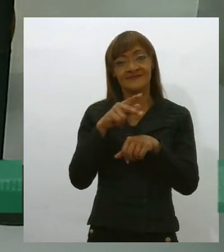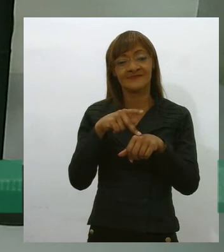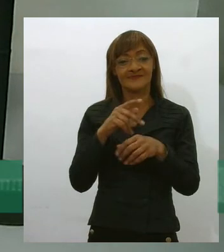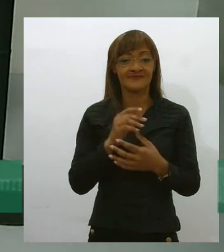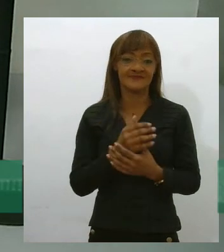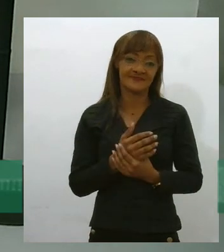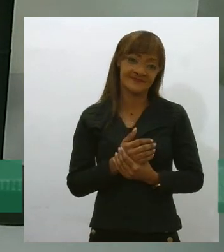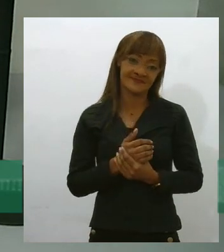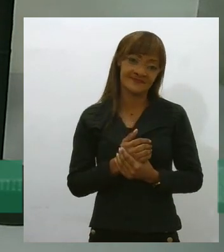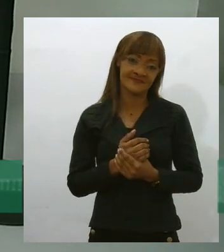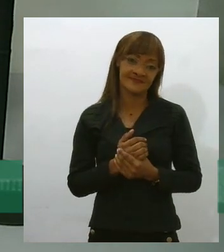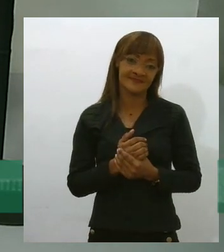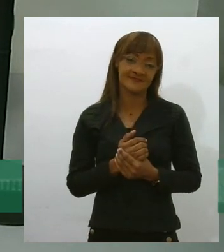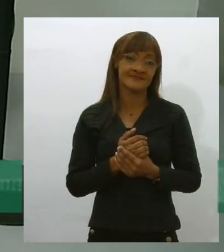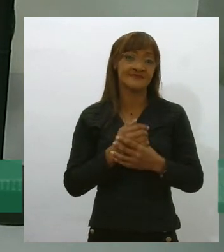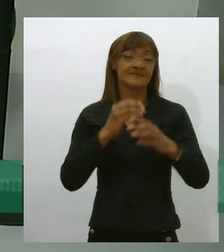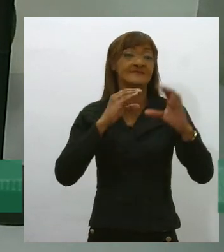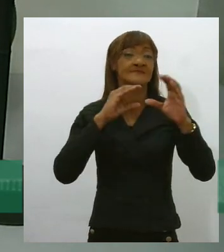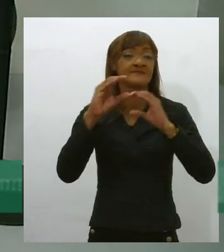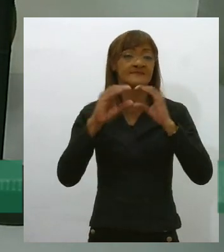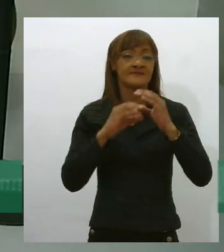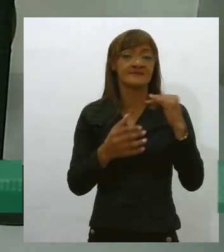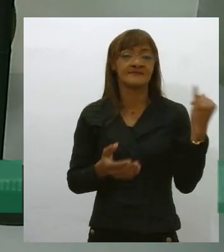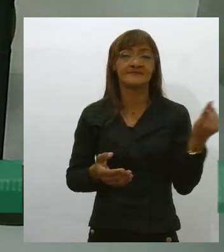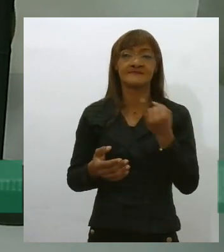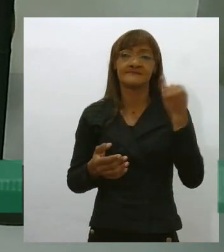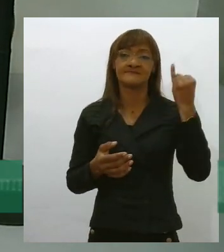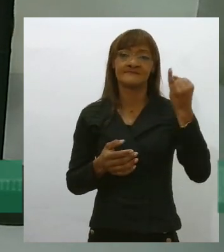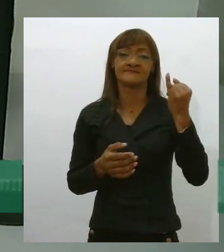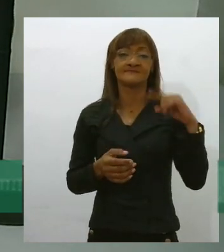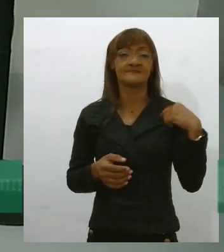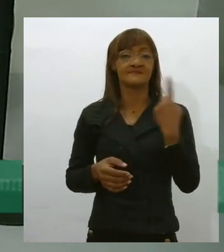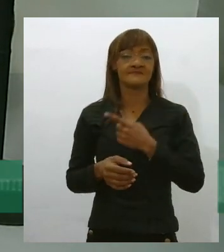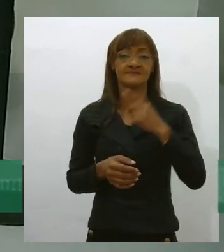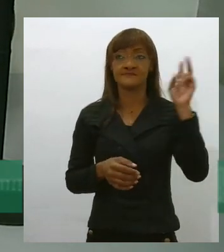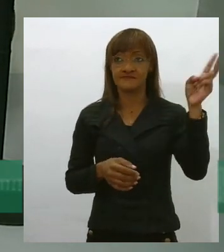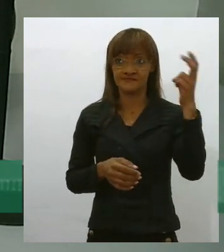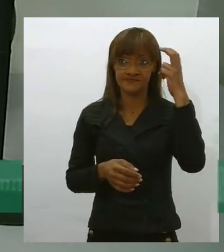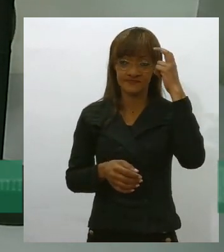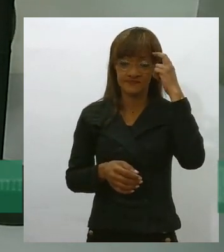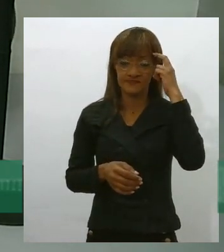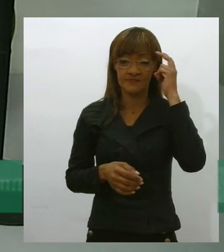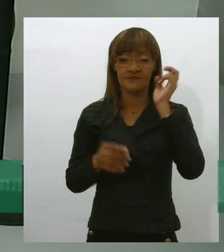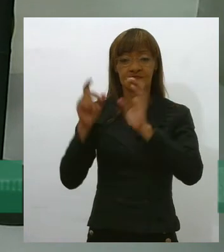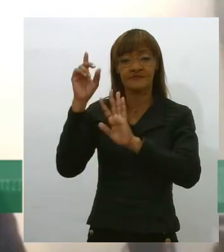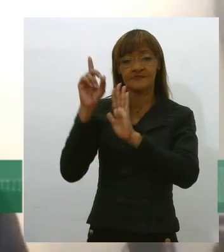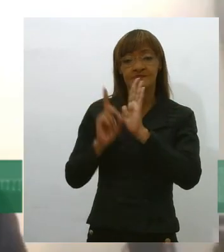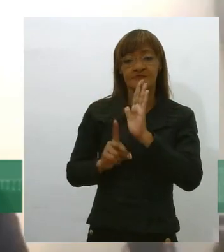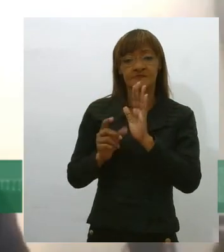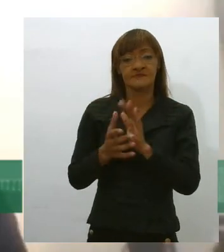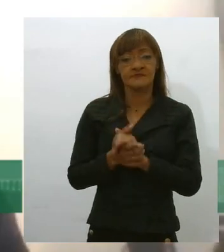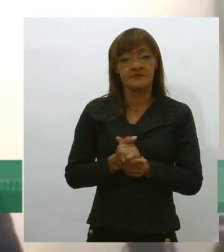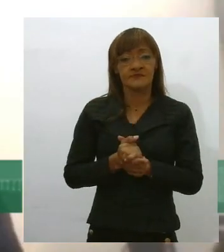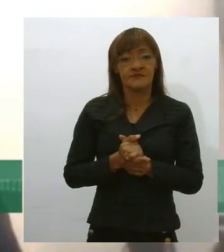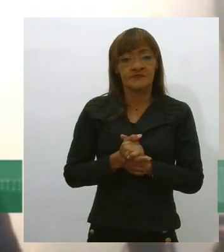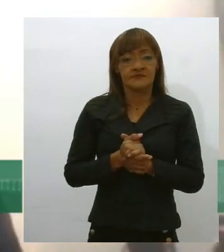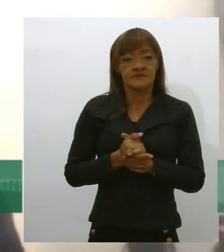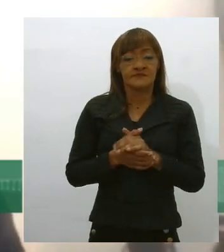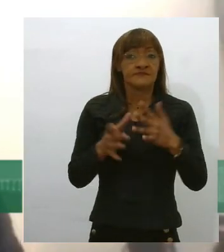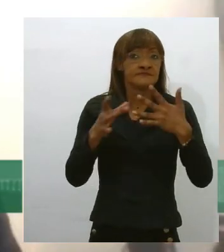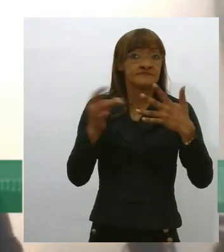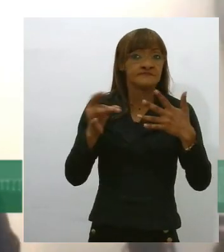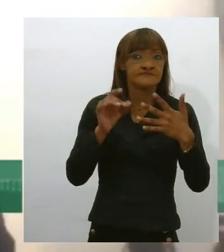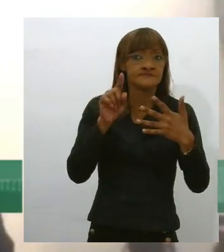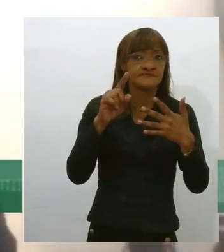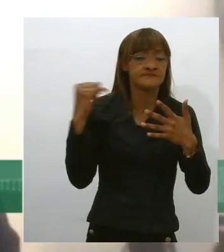comunicação importante faz parte da nossa cultura é um direito humano e cresce só querendo botou uma coisa que é muito importante